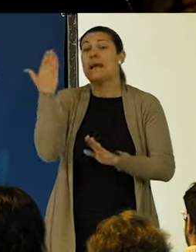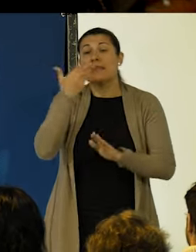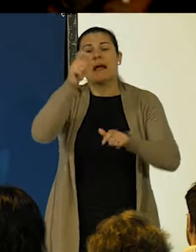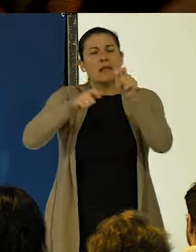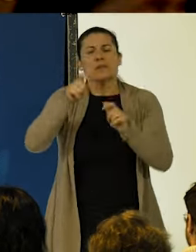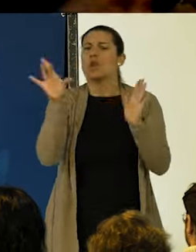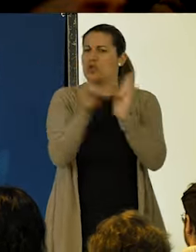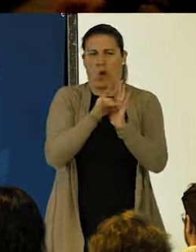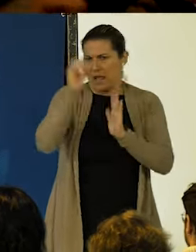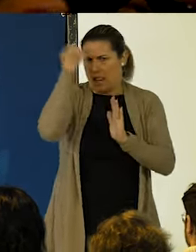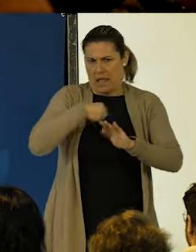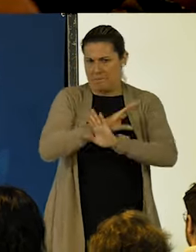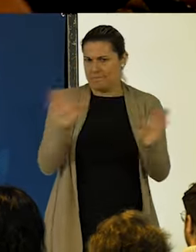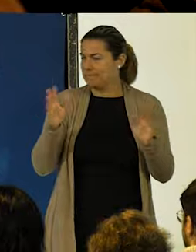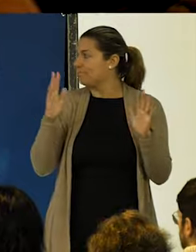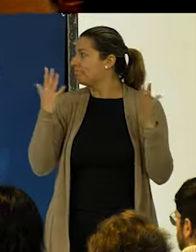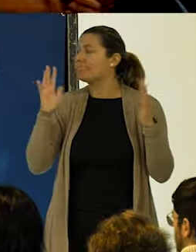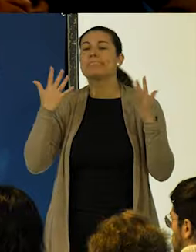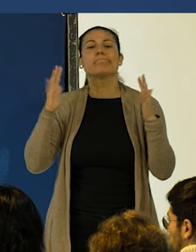conquistado.